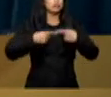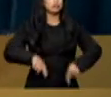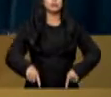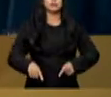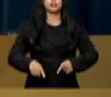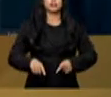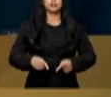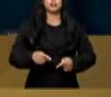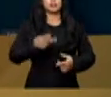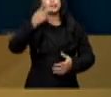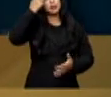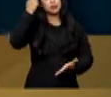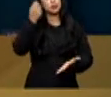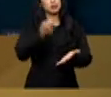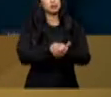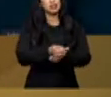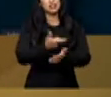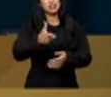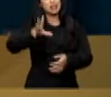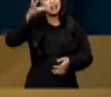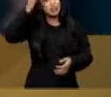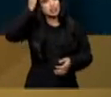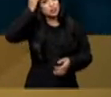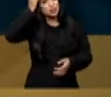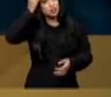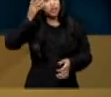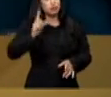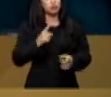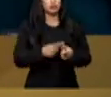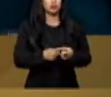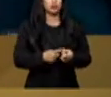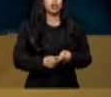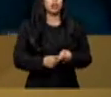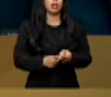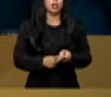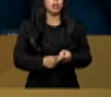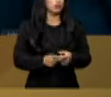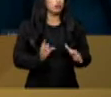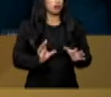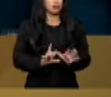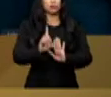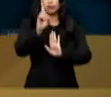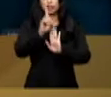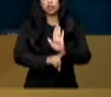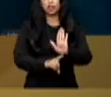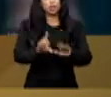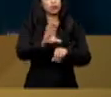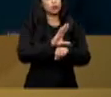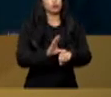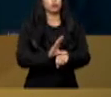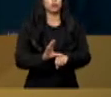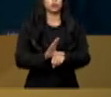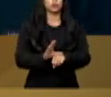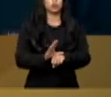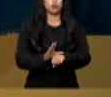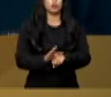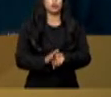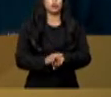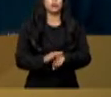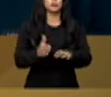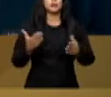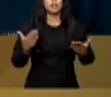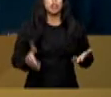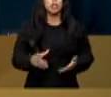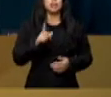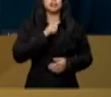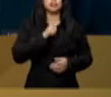juízo, já que esse ingresso é uma garantia constitucional. E temos